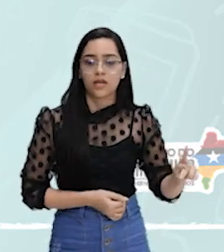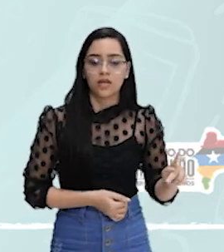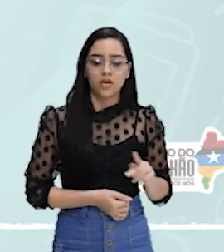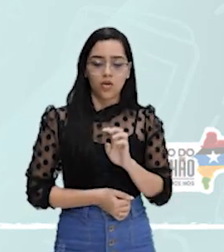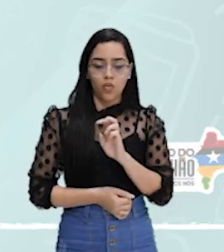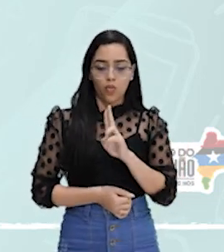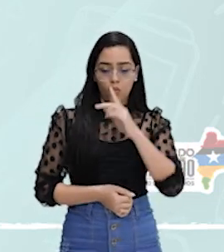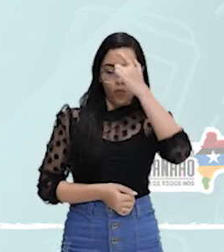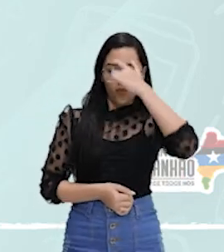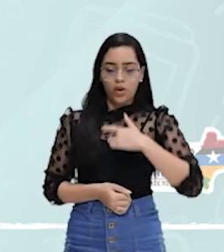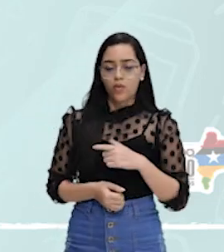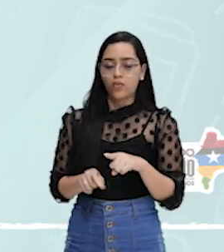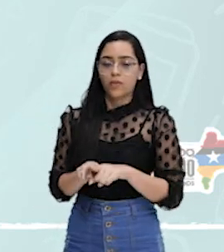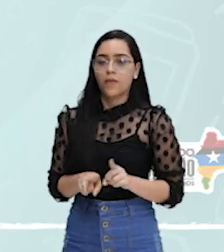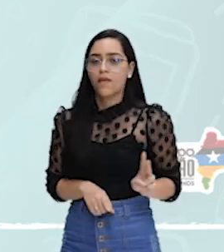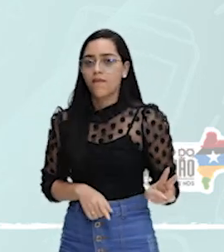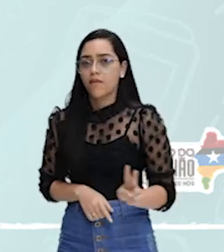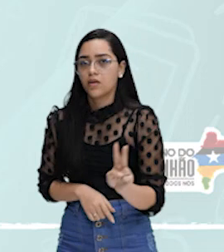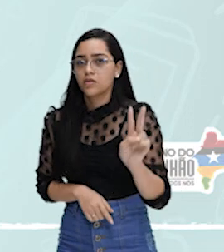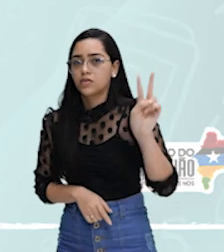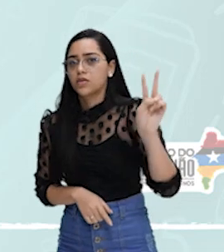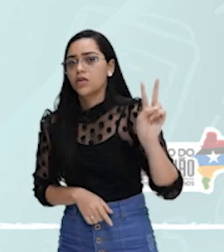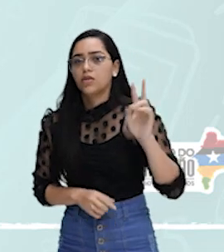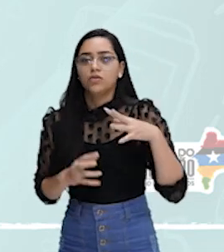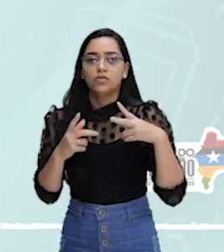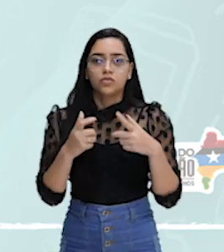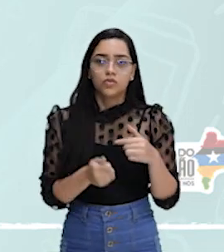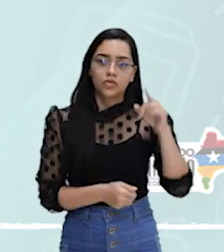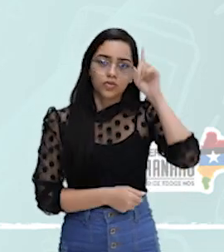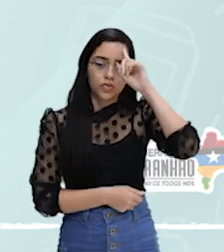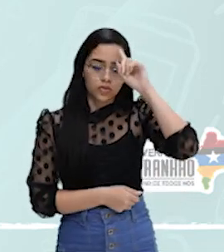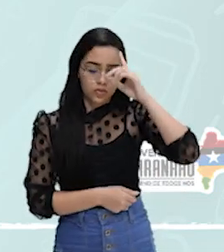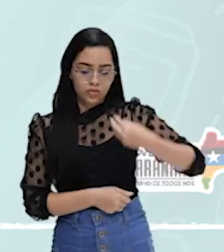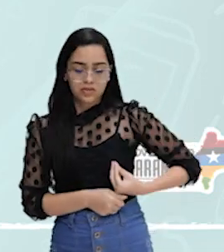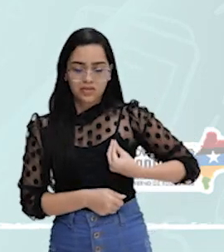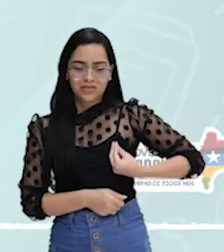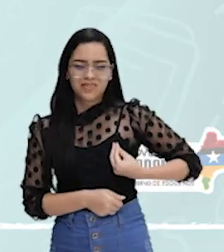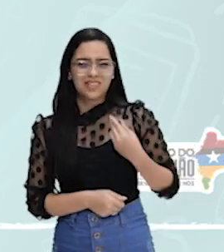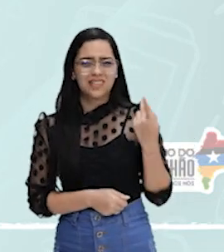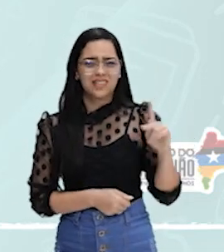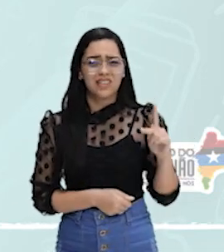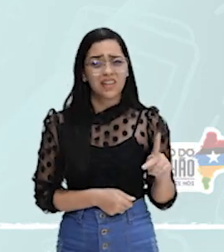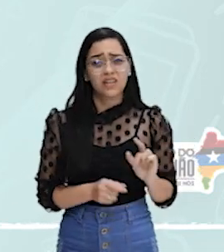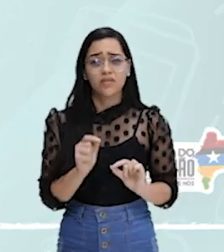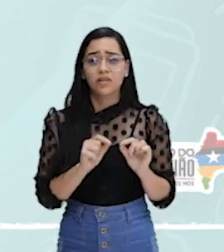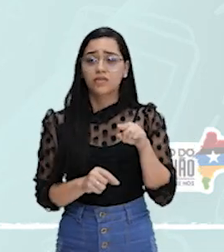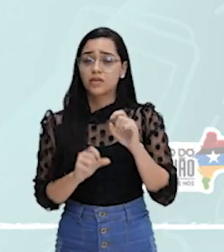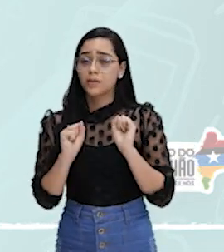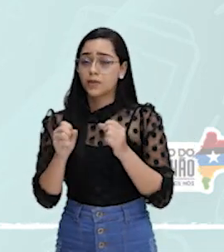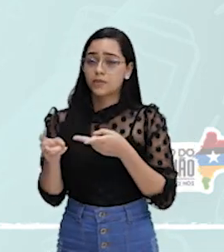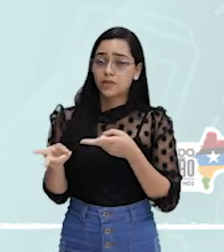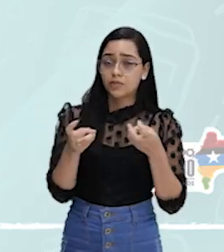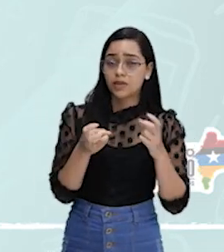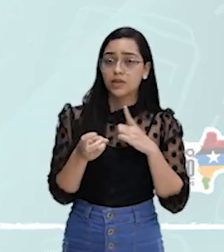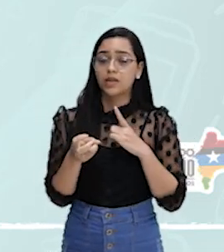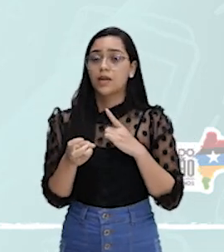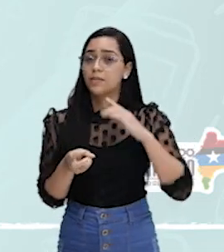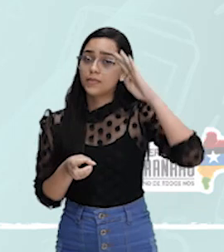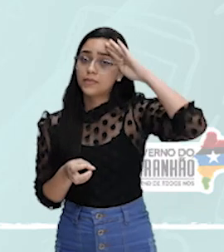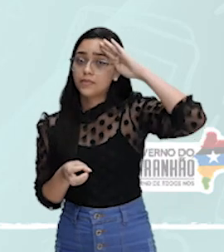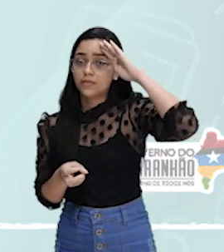eu, a valorização do seu cotidiano, do seu dia a dia. Basta que você observe que uma das